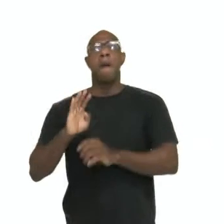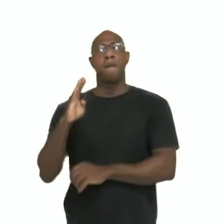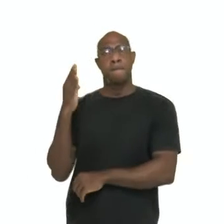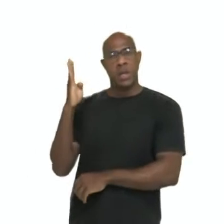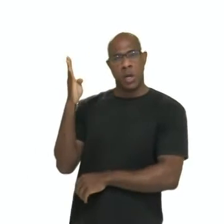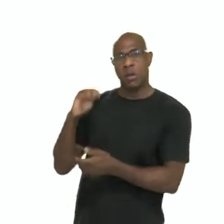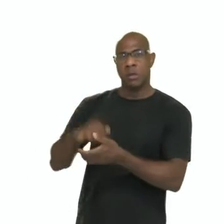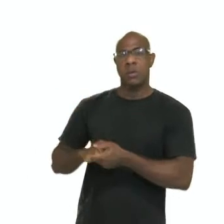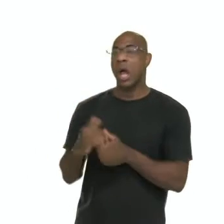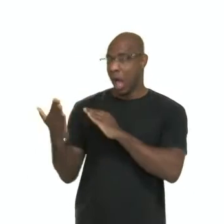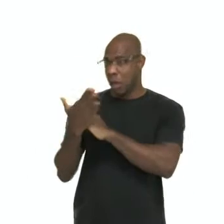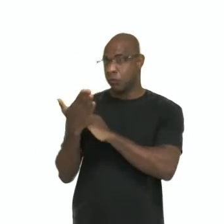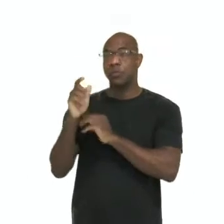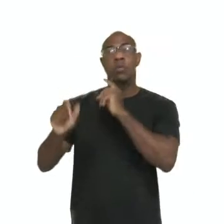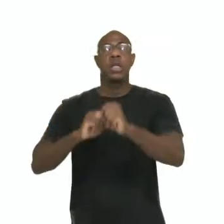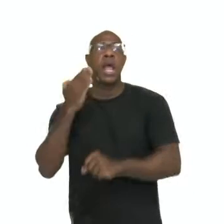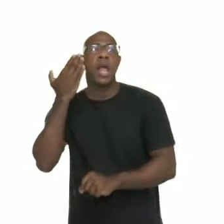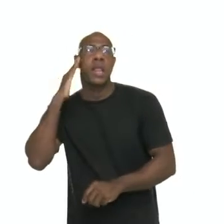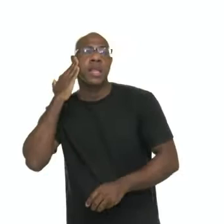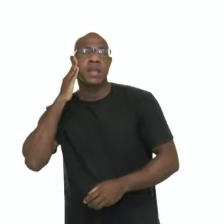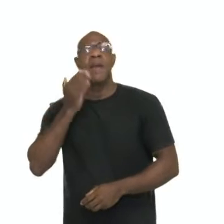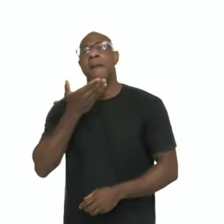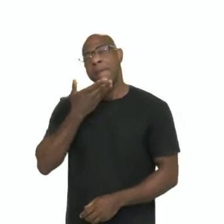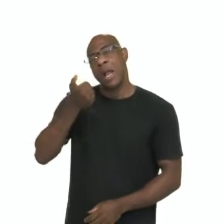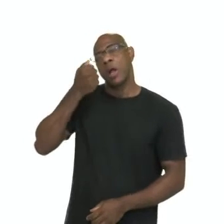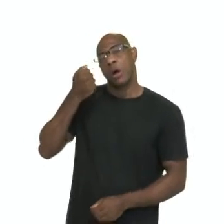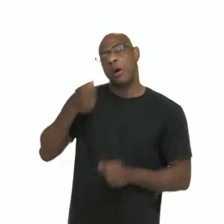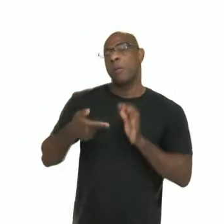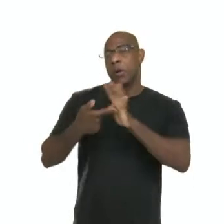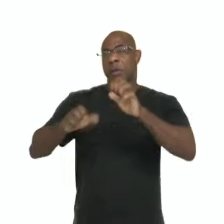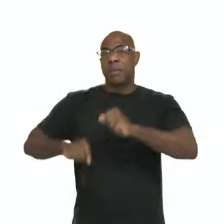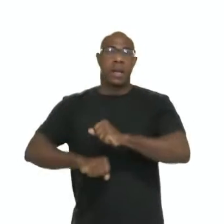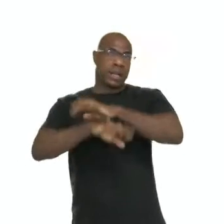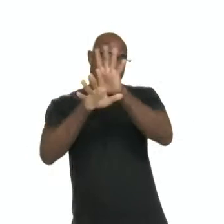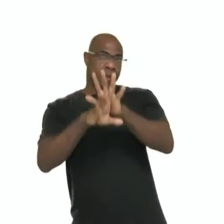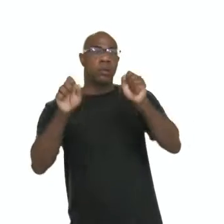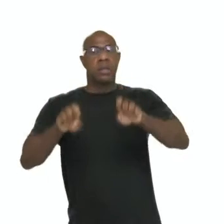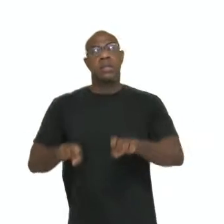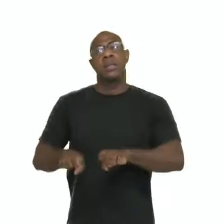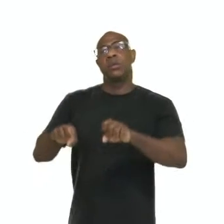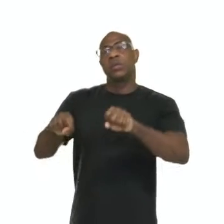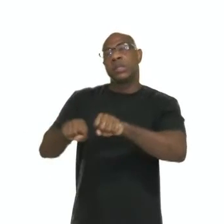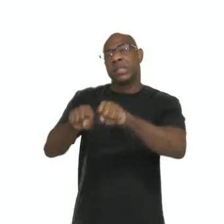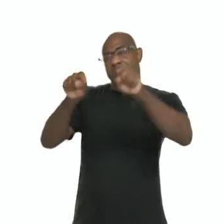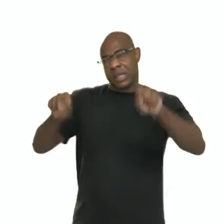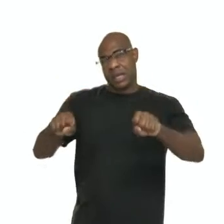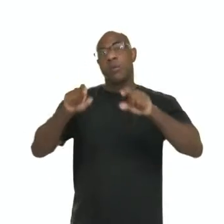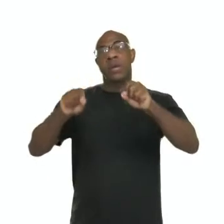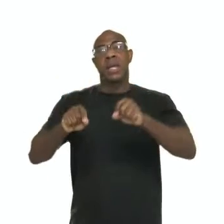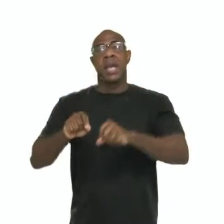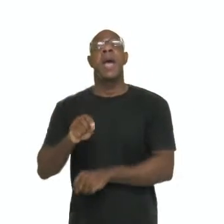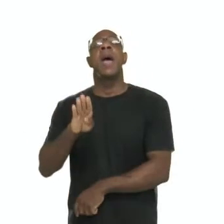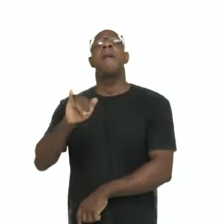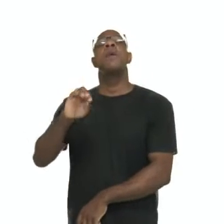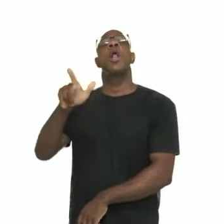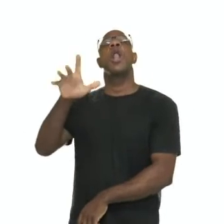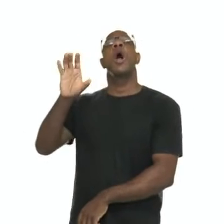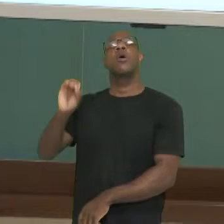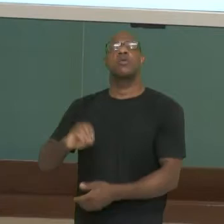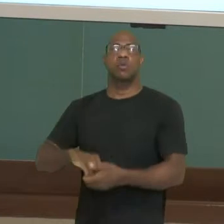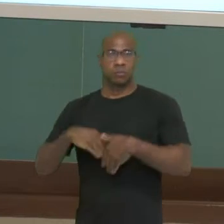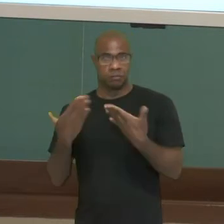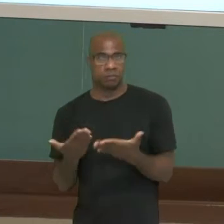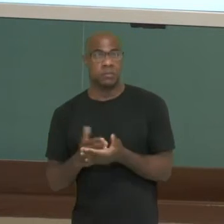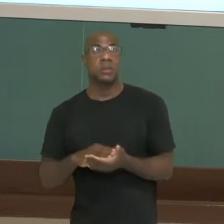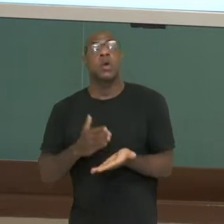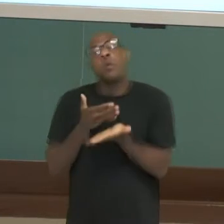nos ajudam a compreender melhor os sistemas biológicos. Todos os indivíduos, eles